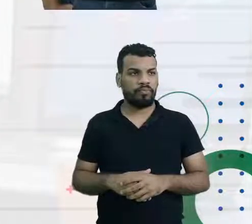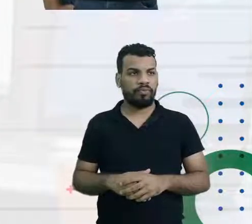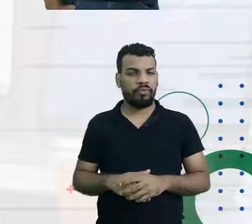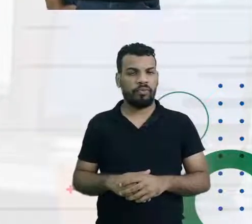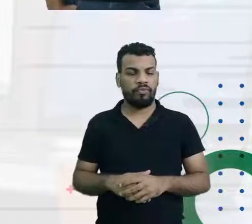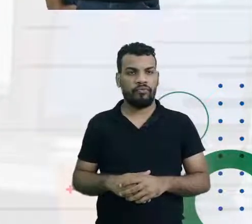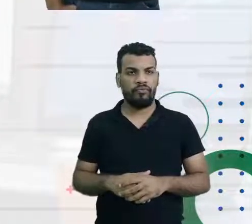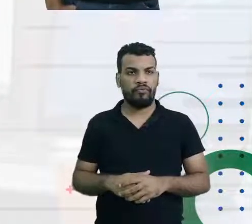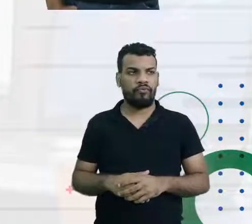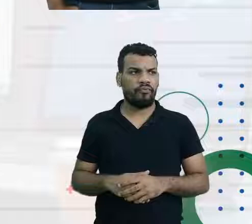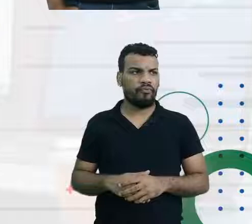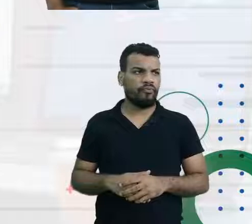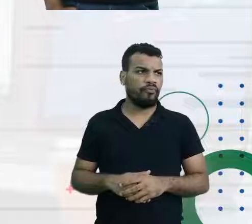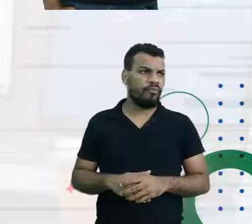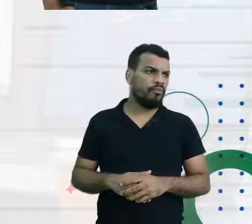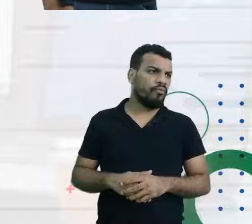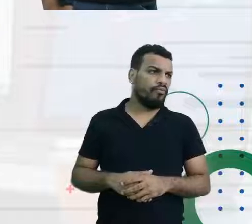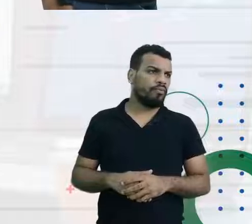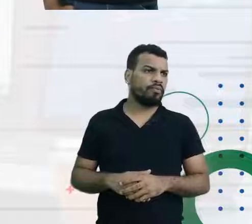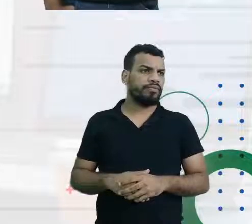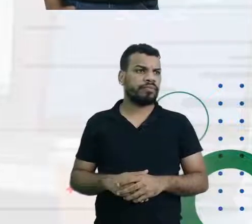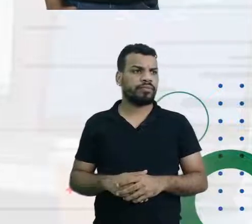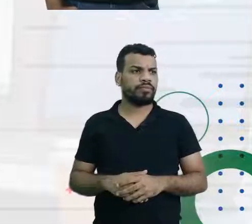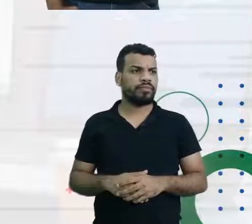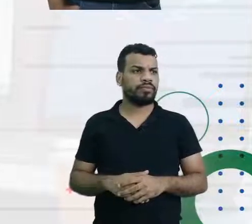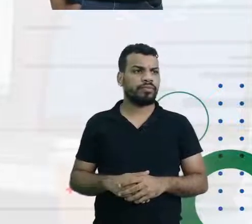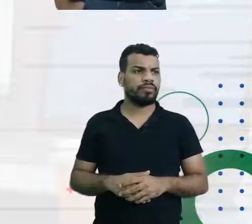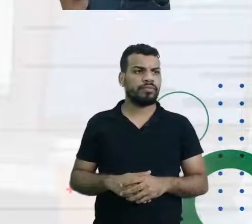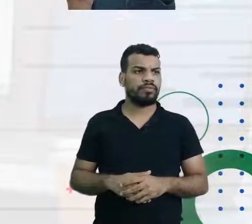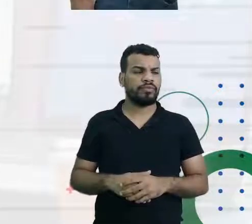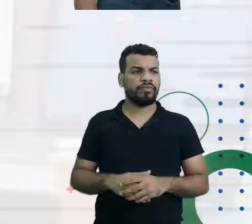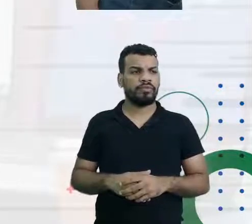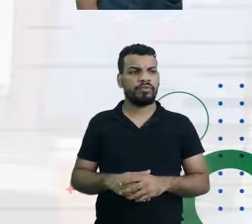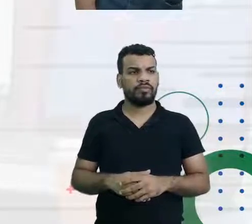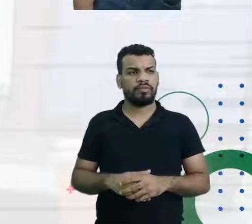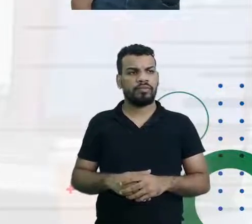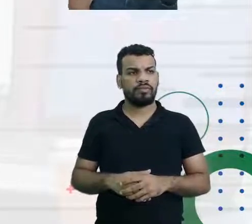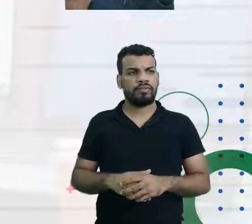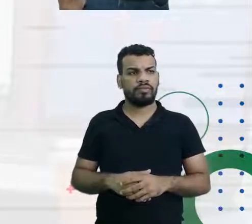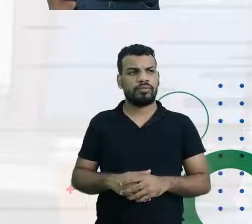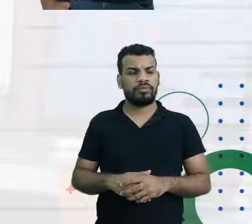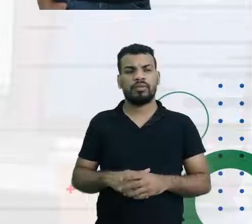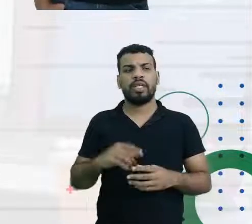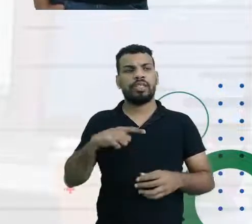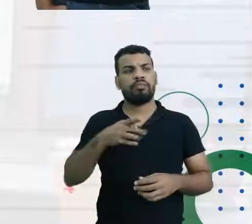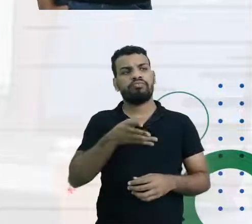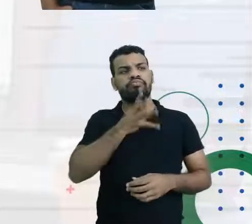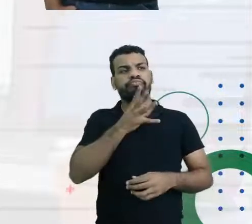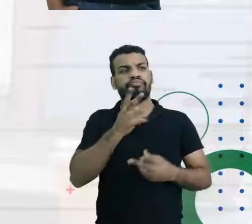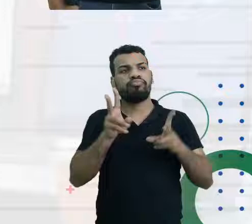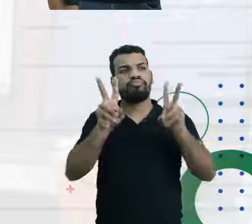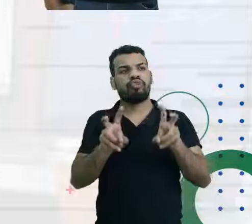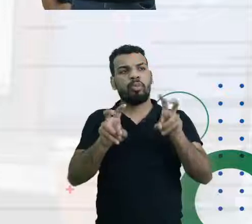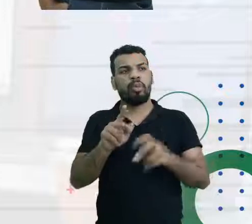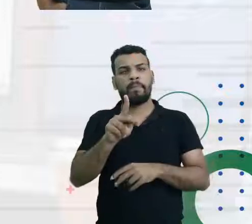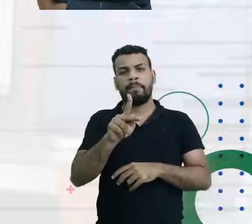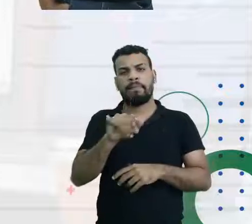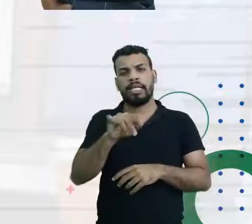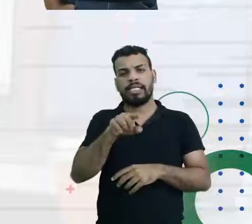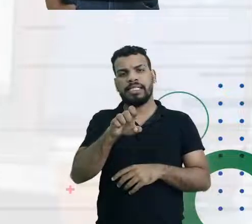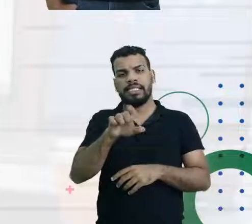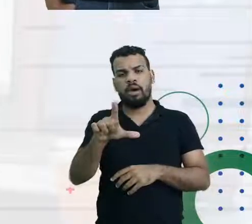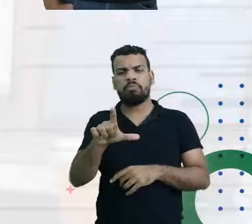E aí, já pegando o gancho do Pac-Man, vamos falar um pouquinho de pixel art. O que é o pixel? O